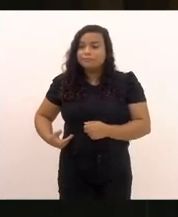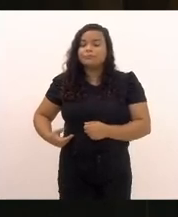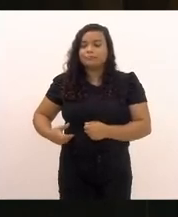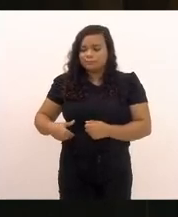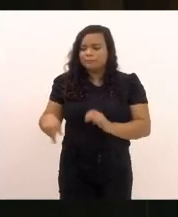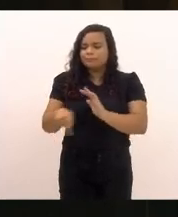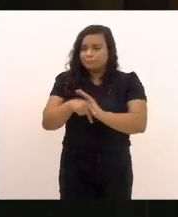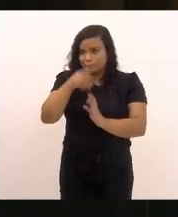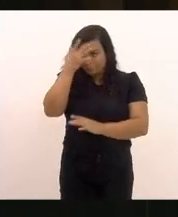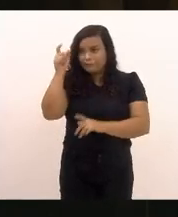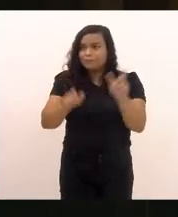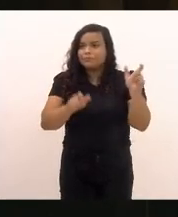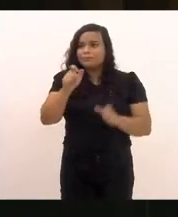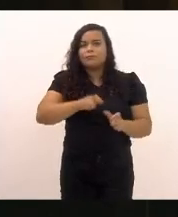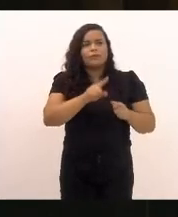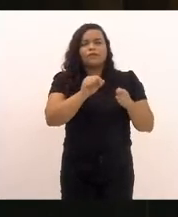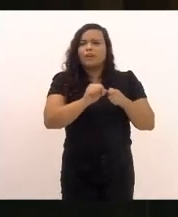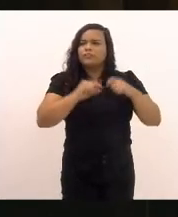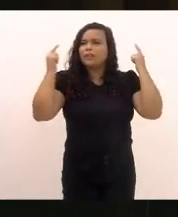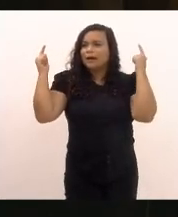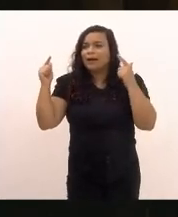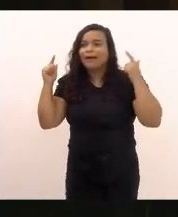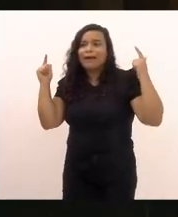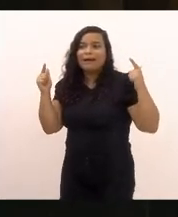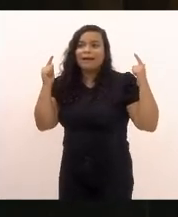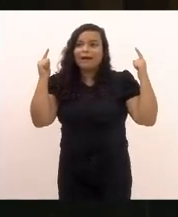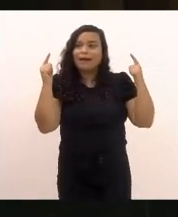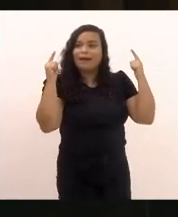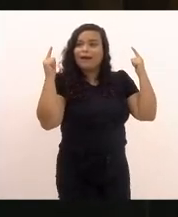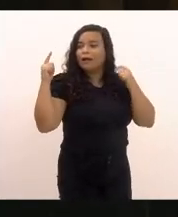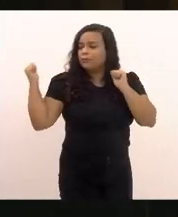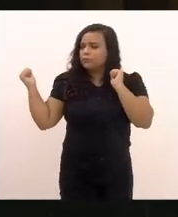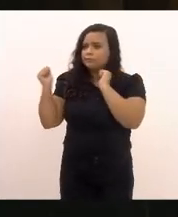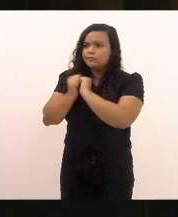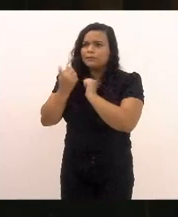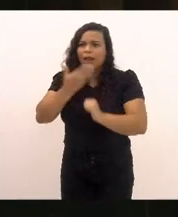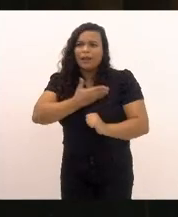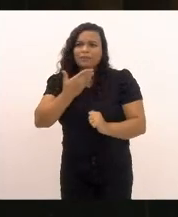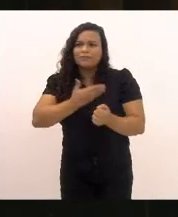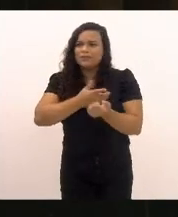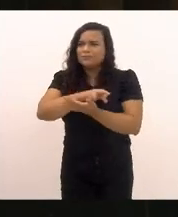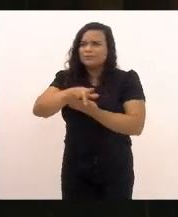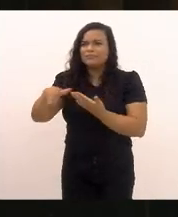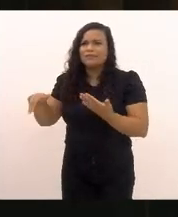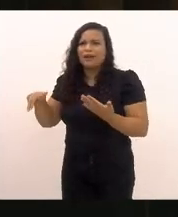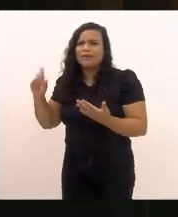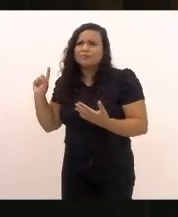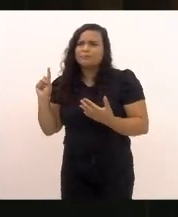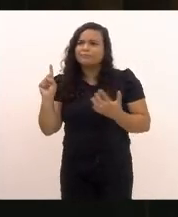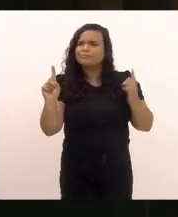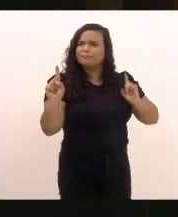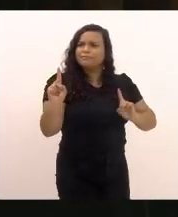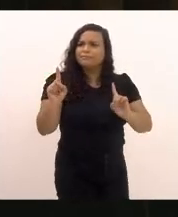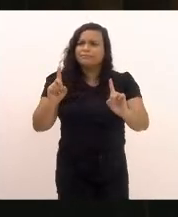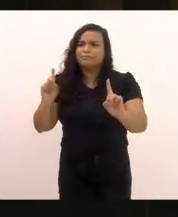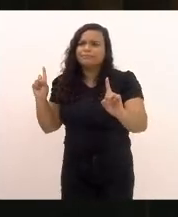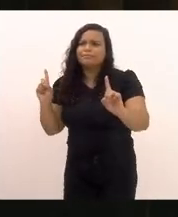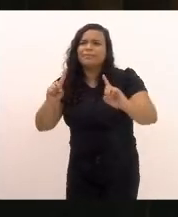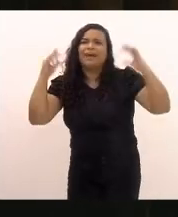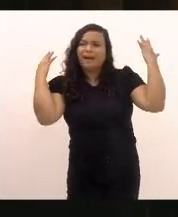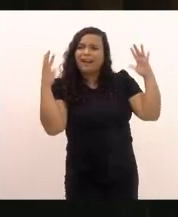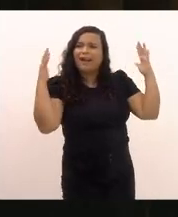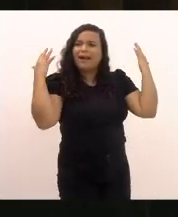fazendo o seu carnaval, levando os seus amiguinhos para bater